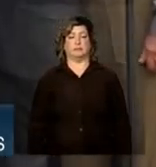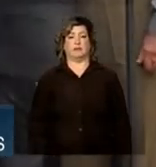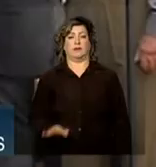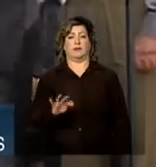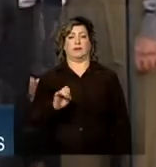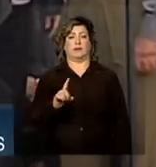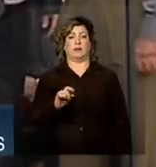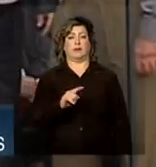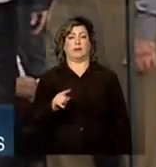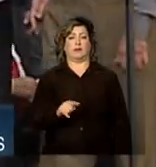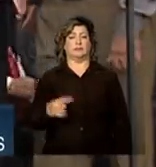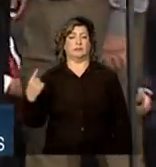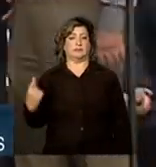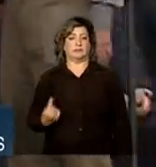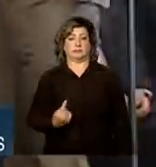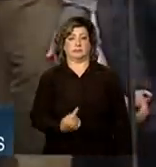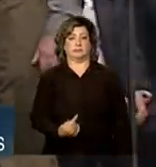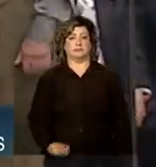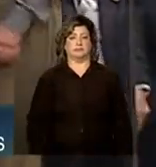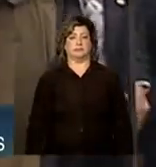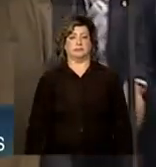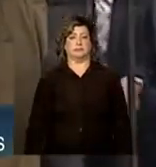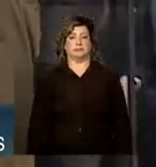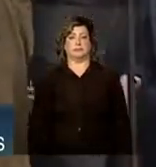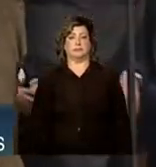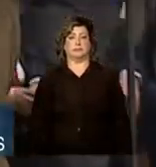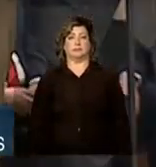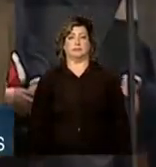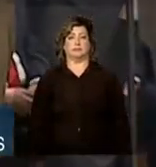Feliz Albano José Conrad.